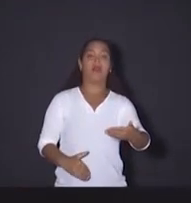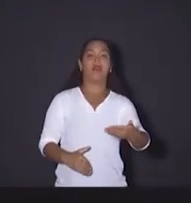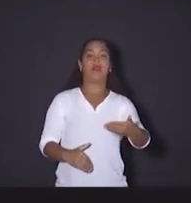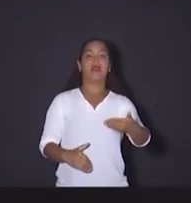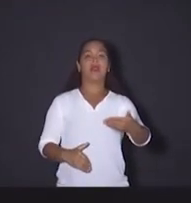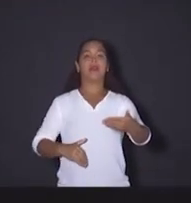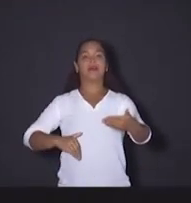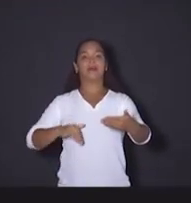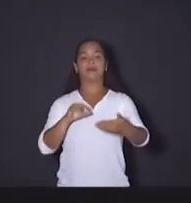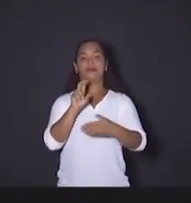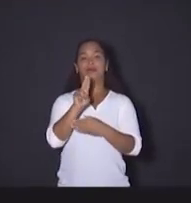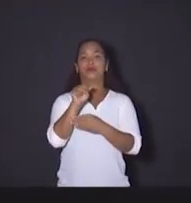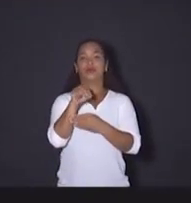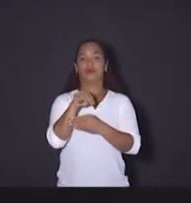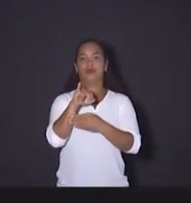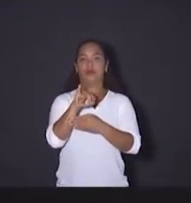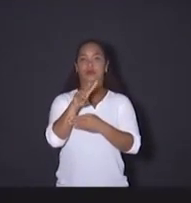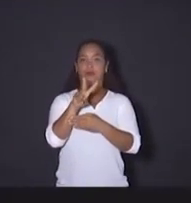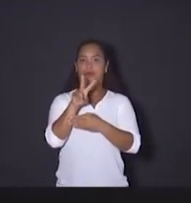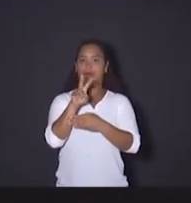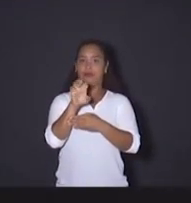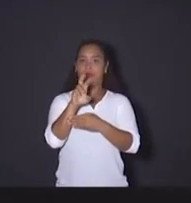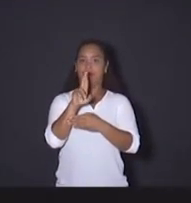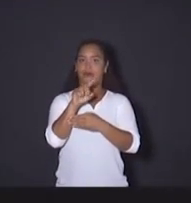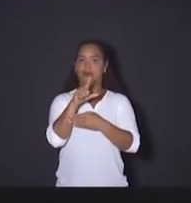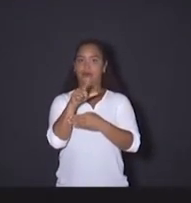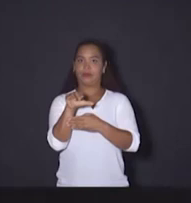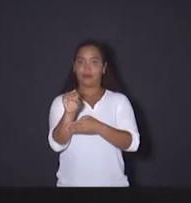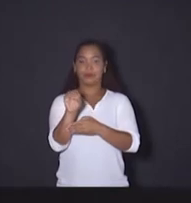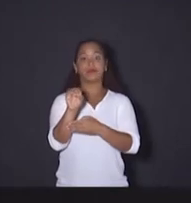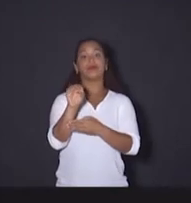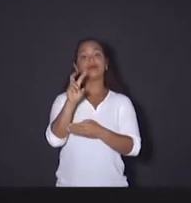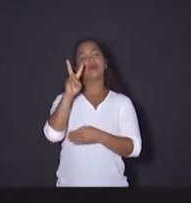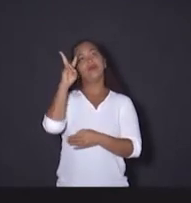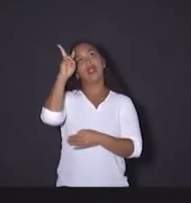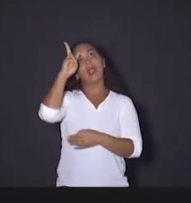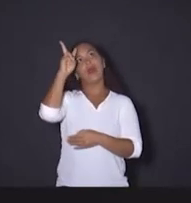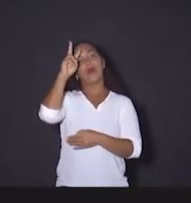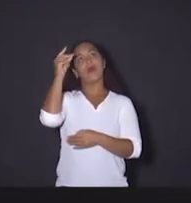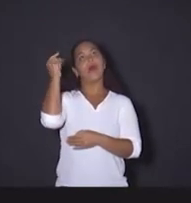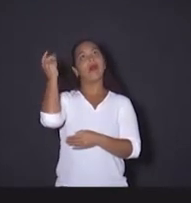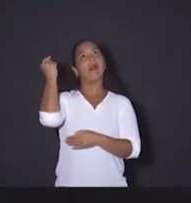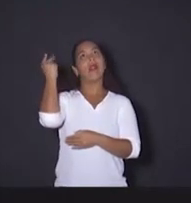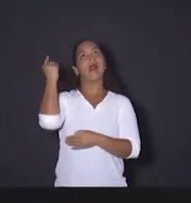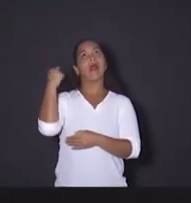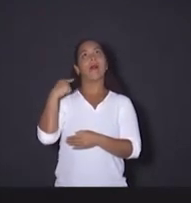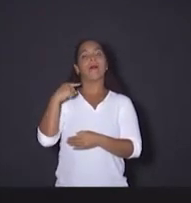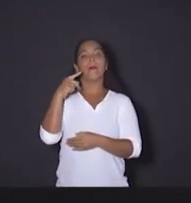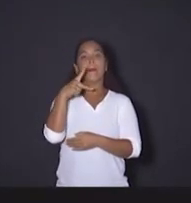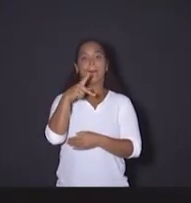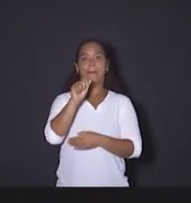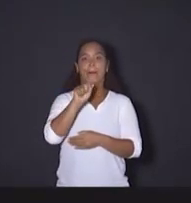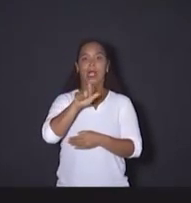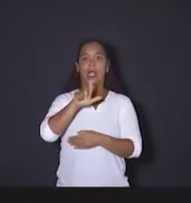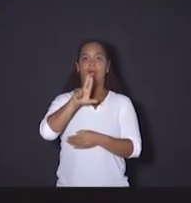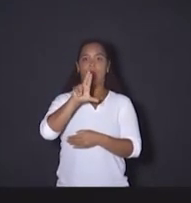do Univerão, eu lembrei de uma fala de Paulo